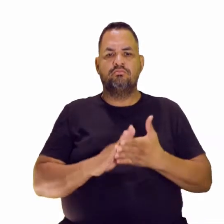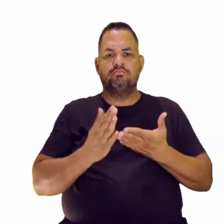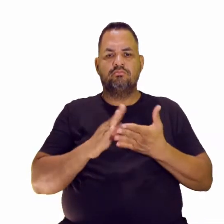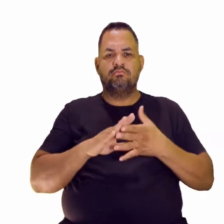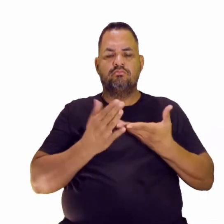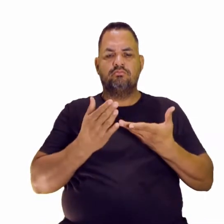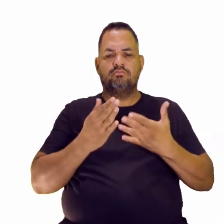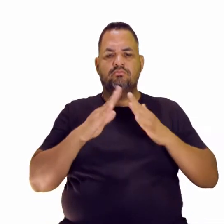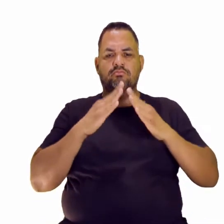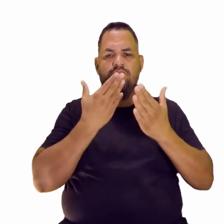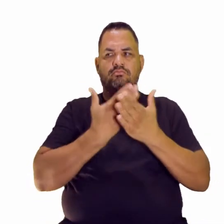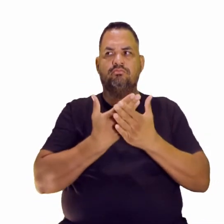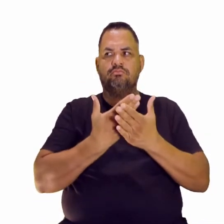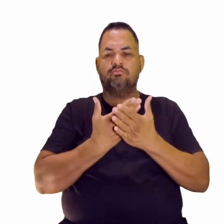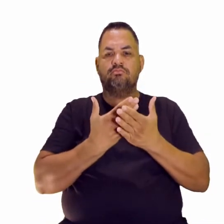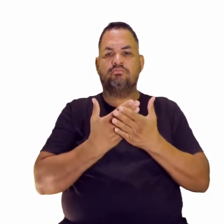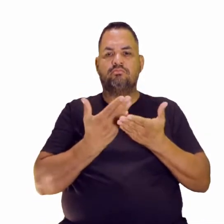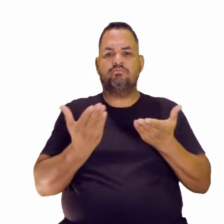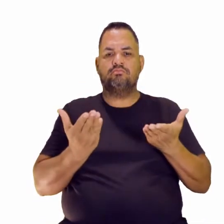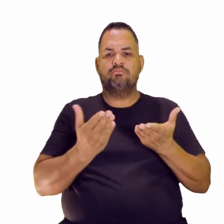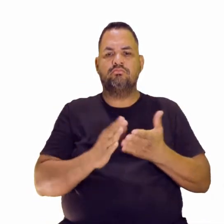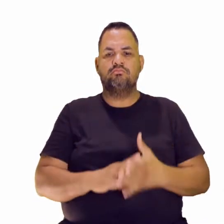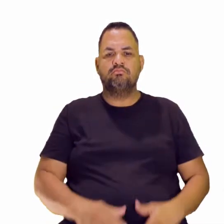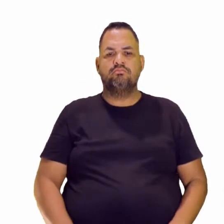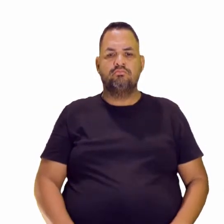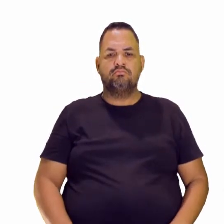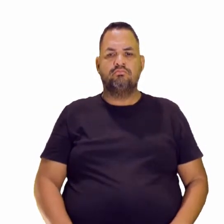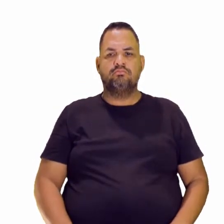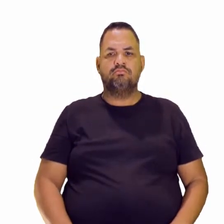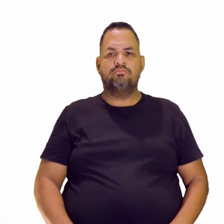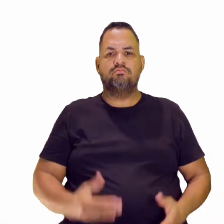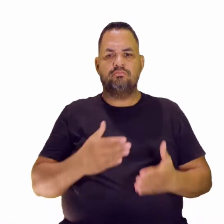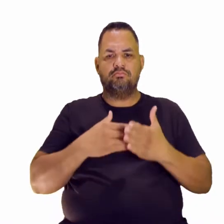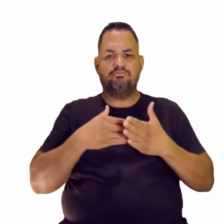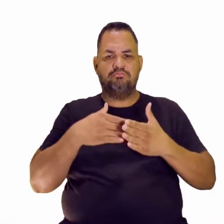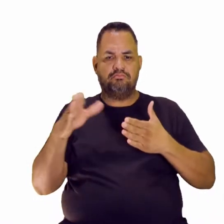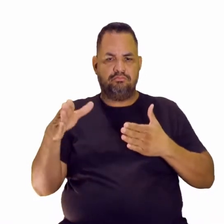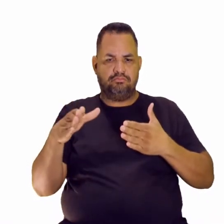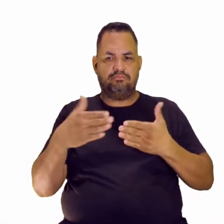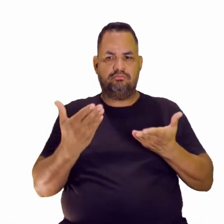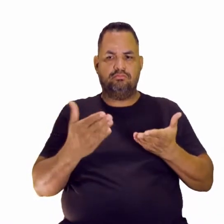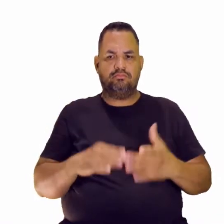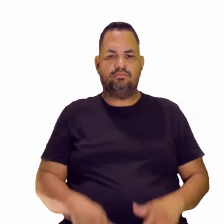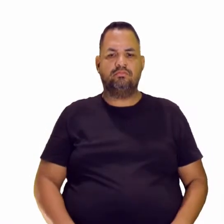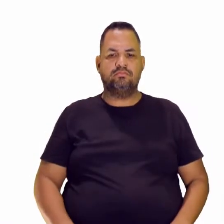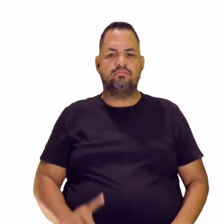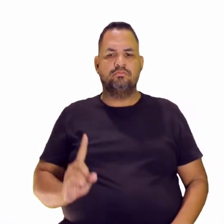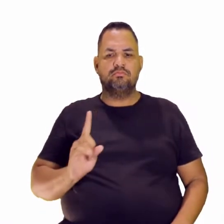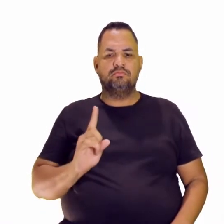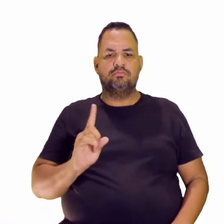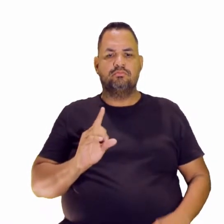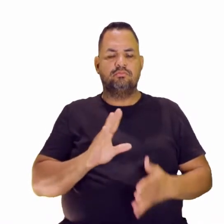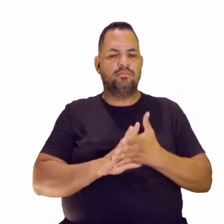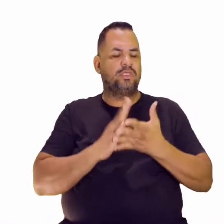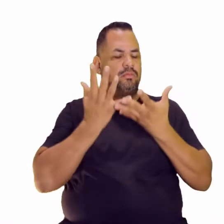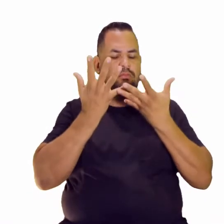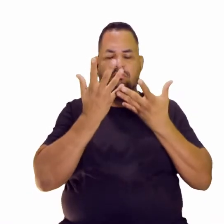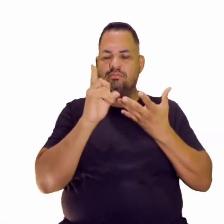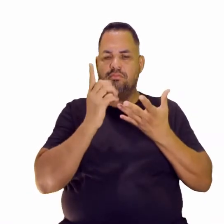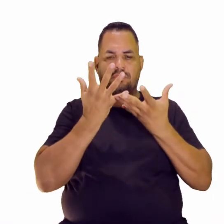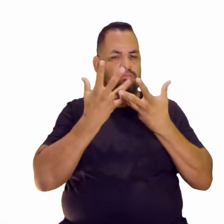Artes era, vamos dizer assim, era inibido, era rechaçado, não era